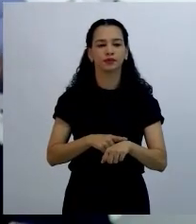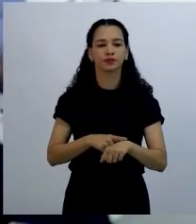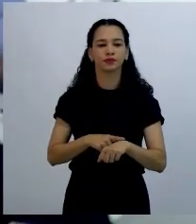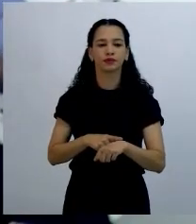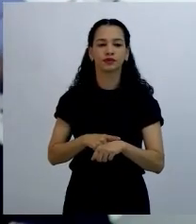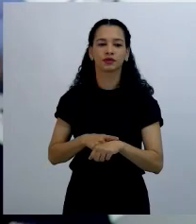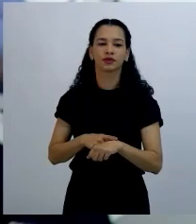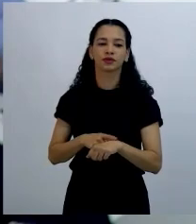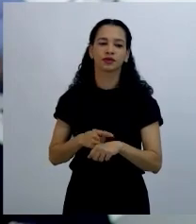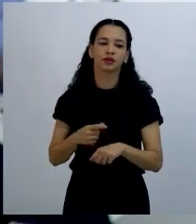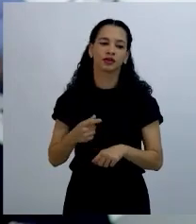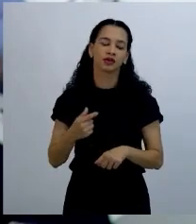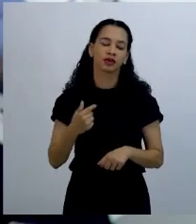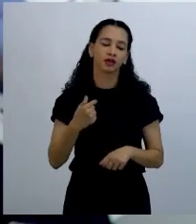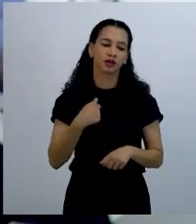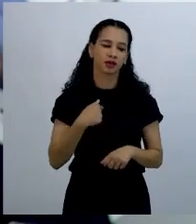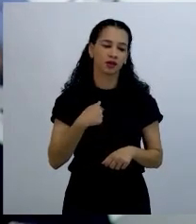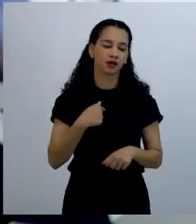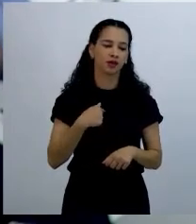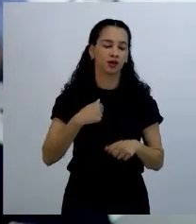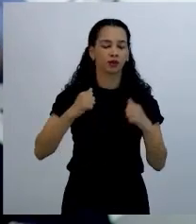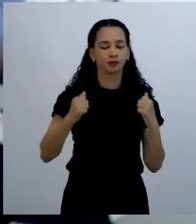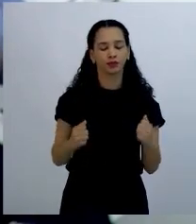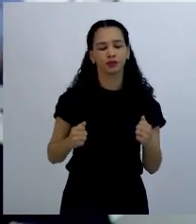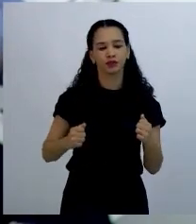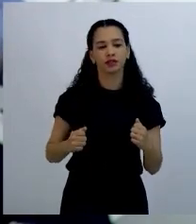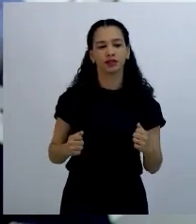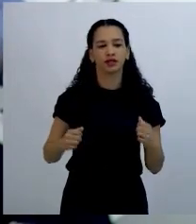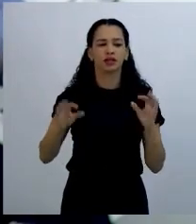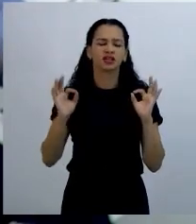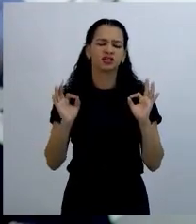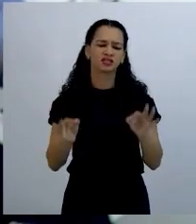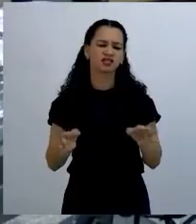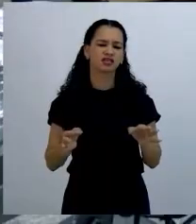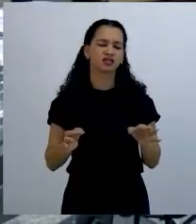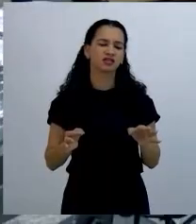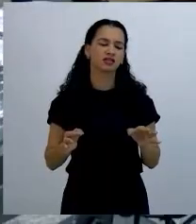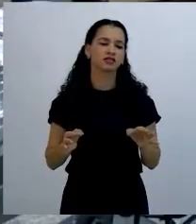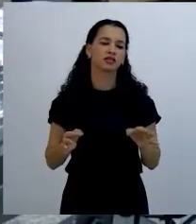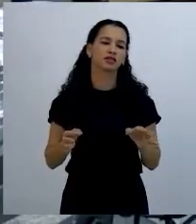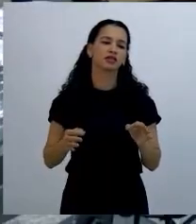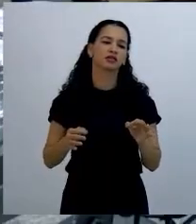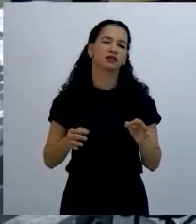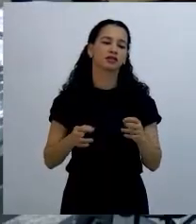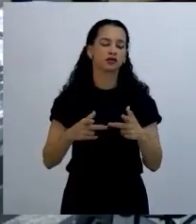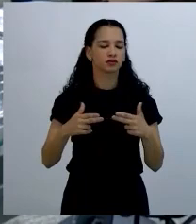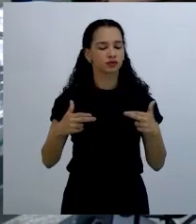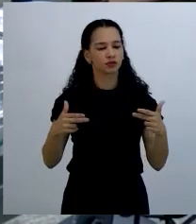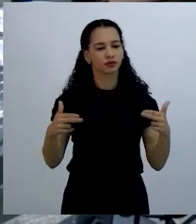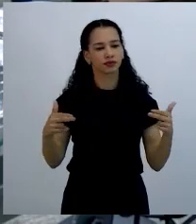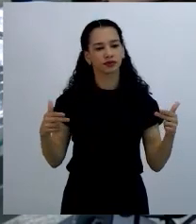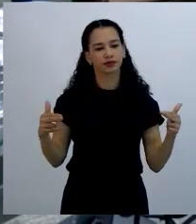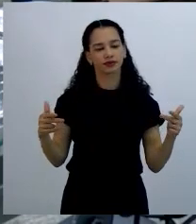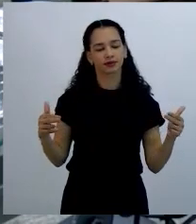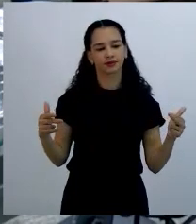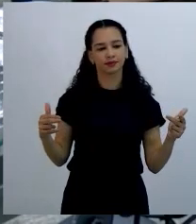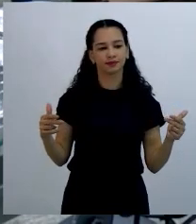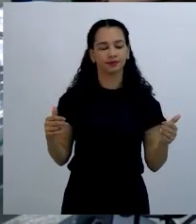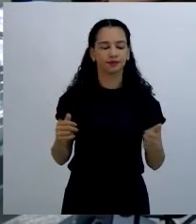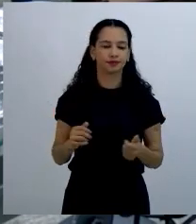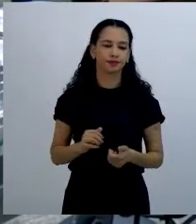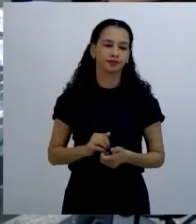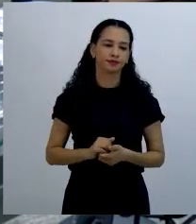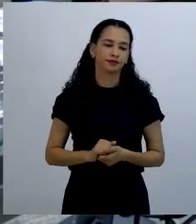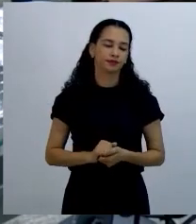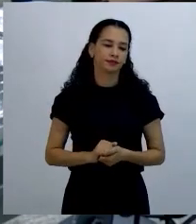ausência das certezas ou de certezas por favor avance porque eu separei aqui O mesmo texto e eu vou grifar novamente